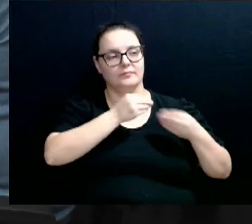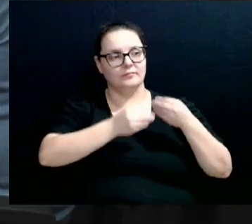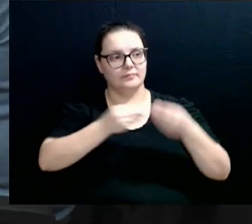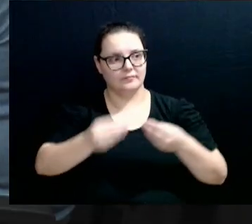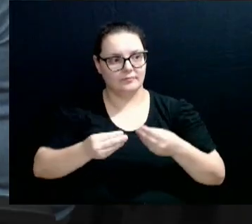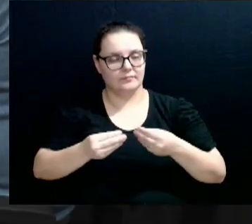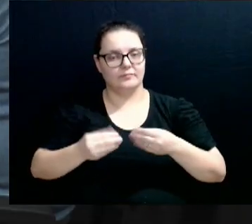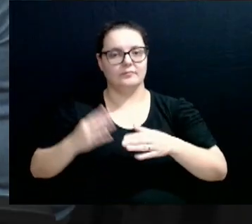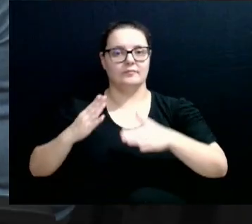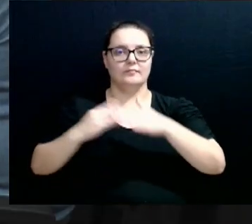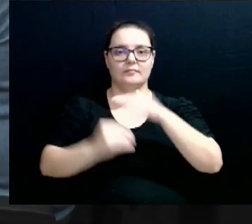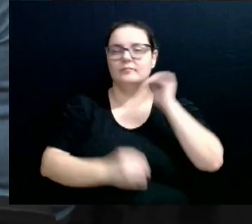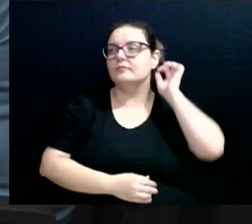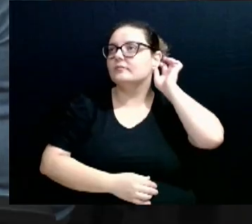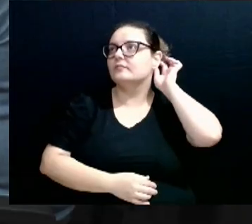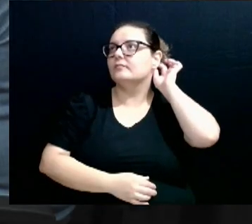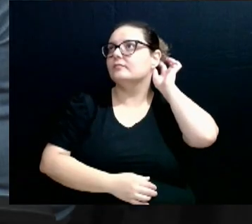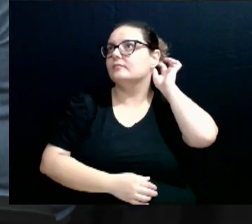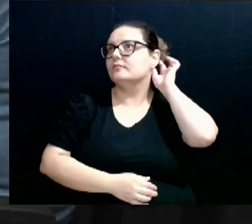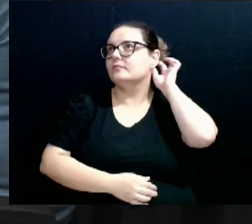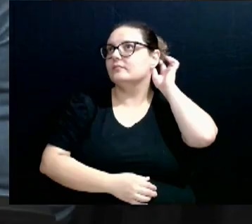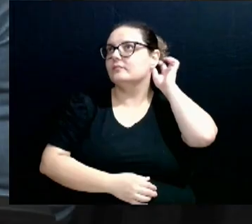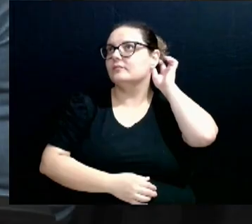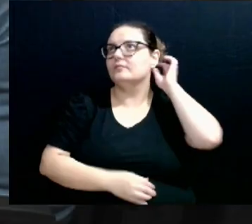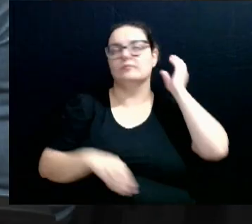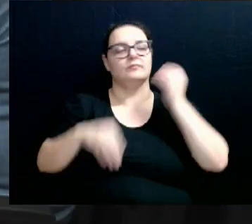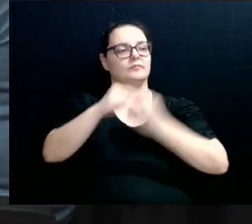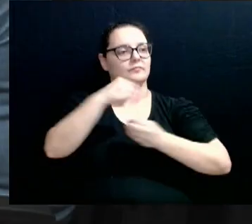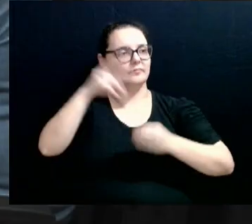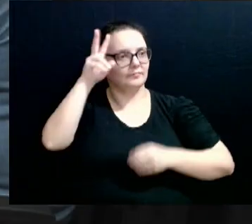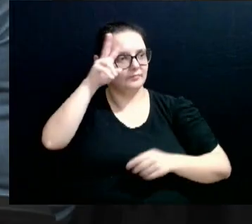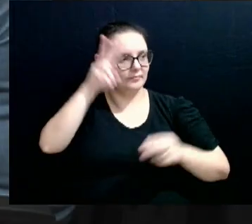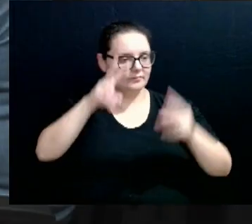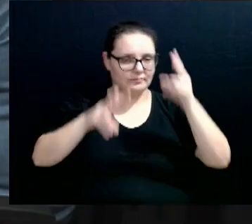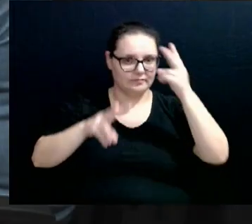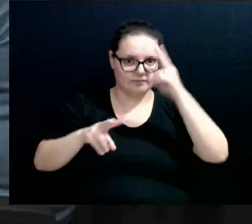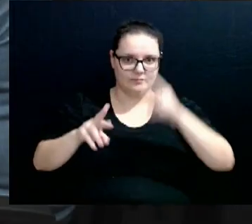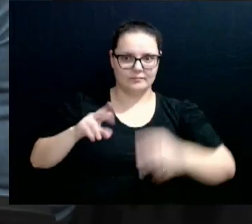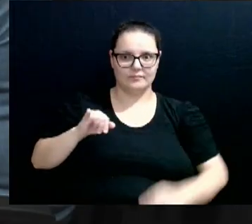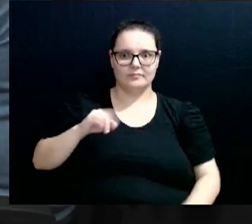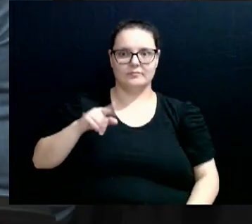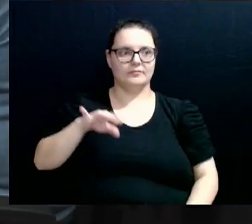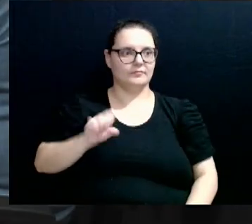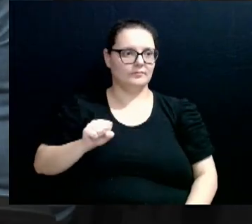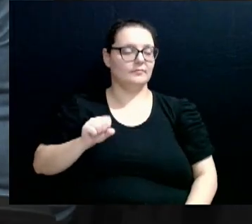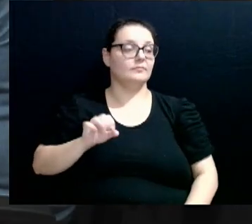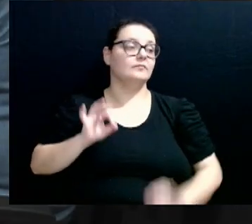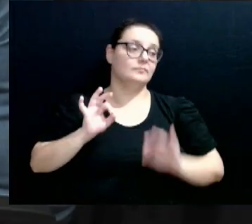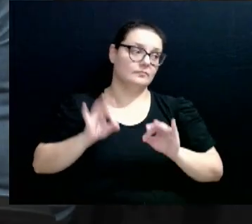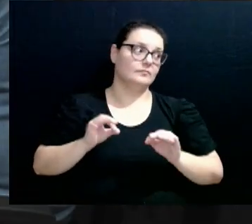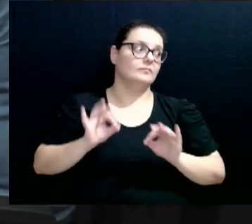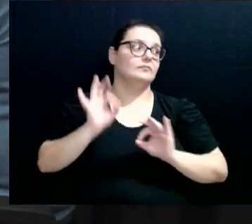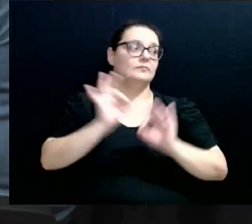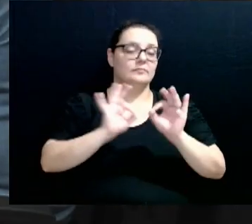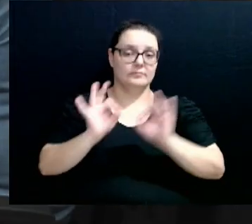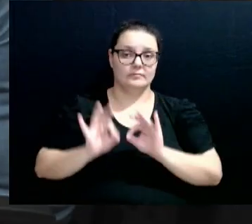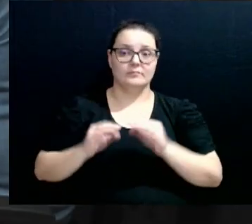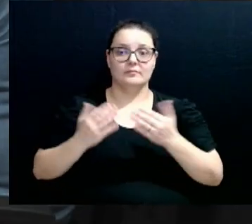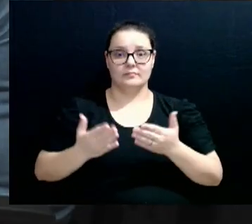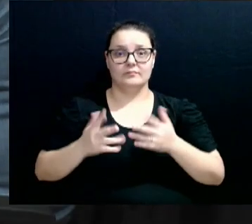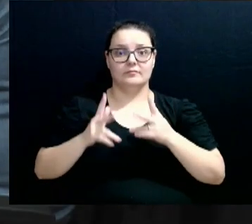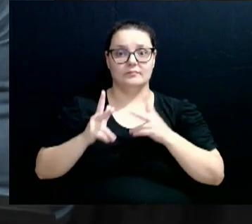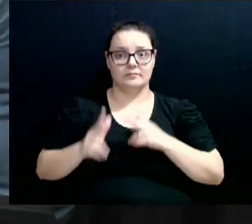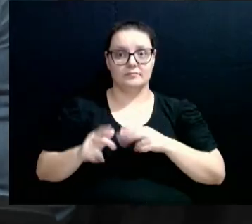coisa, essa mistura de histórias e raízes certamente te moldou como pessoa e como educador. É isso